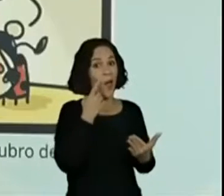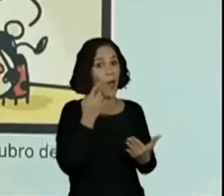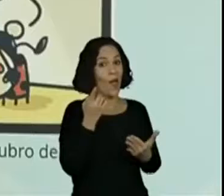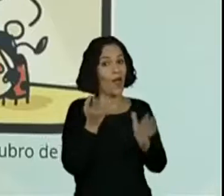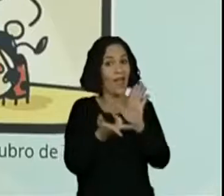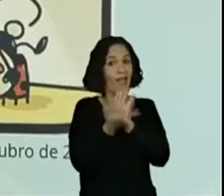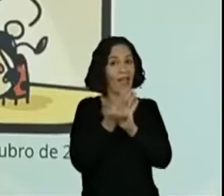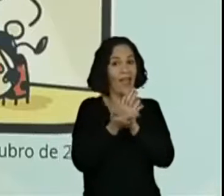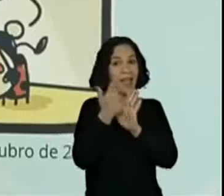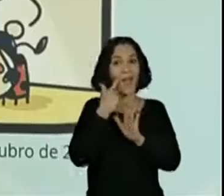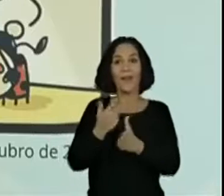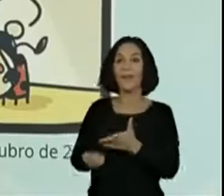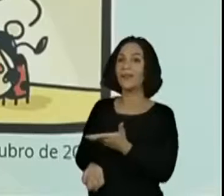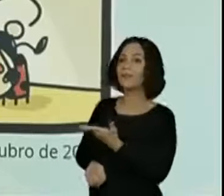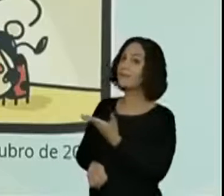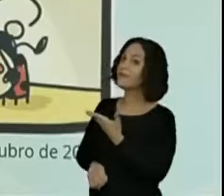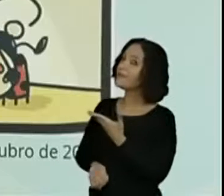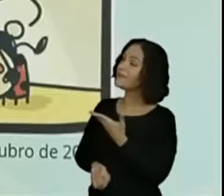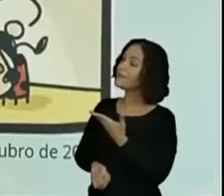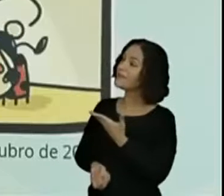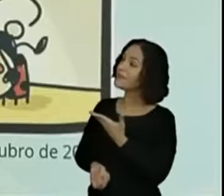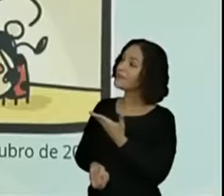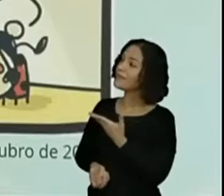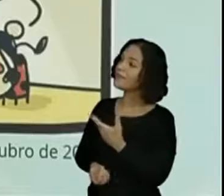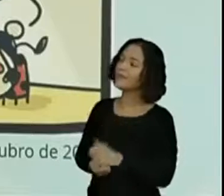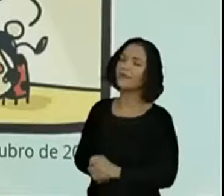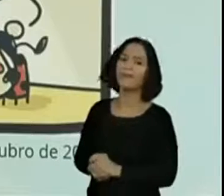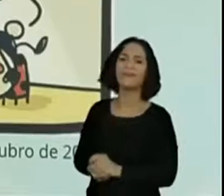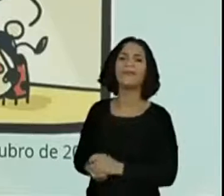o terceiro quadrinho que a gente tem aqui.